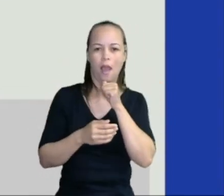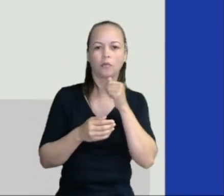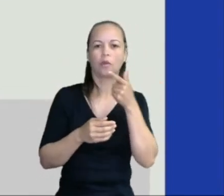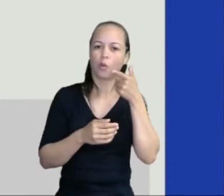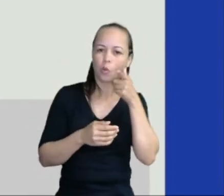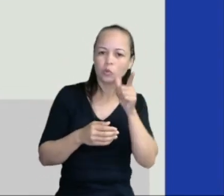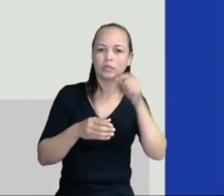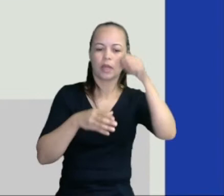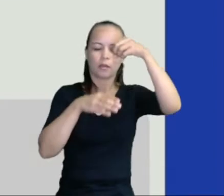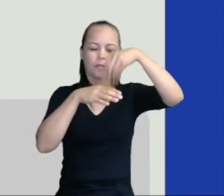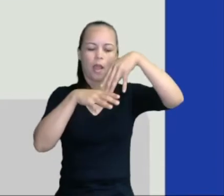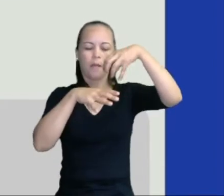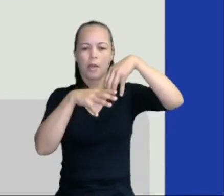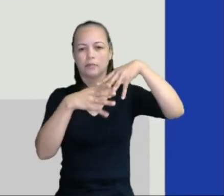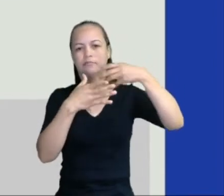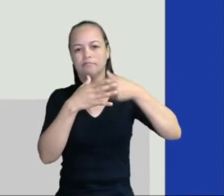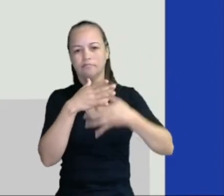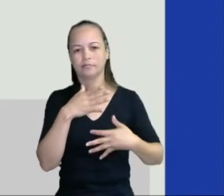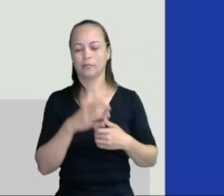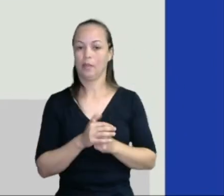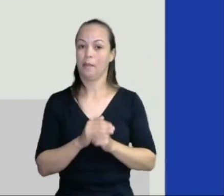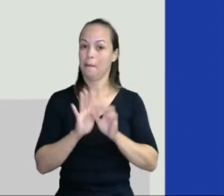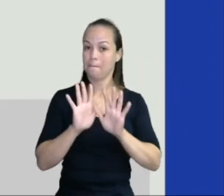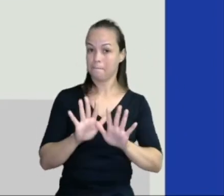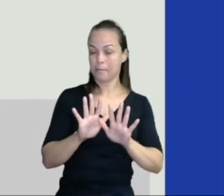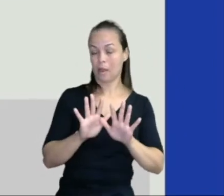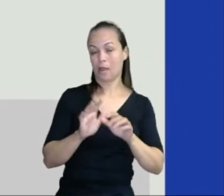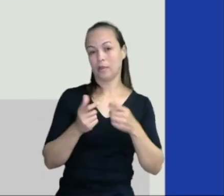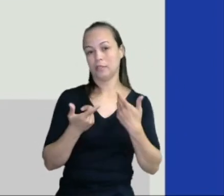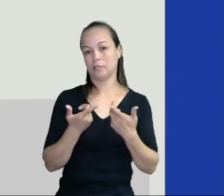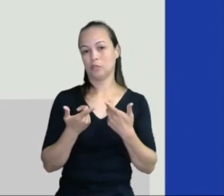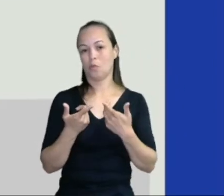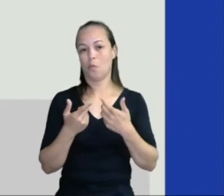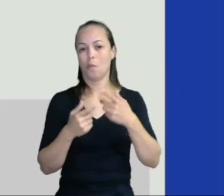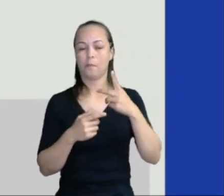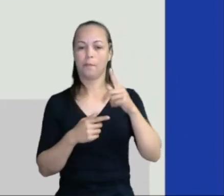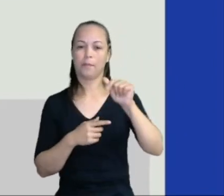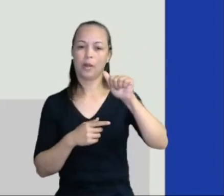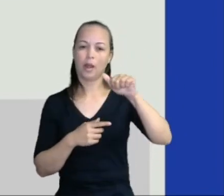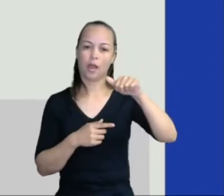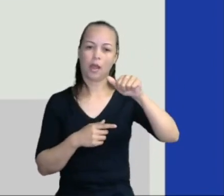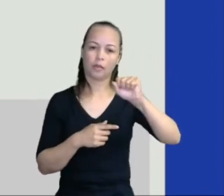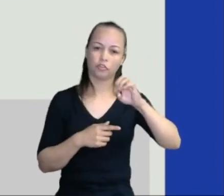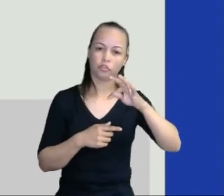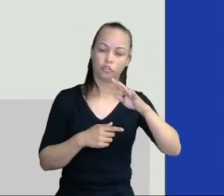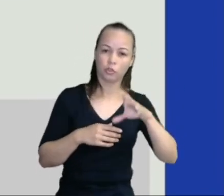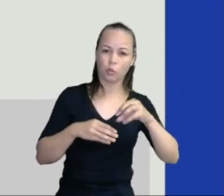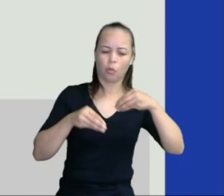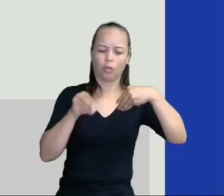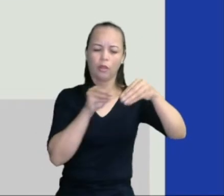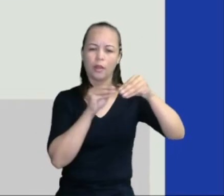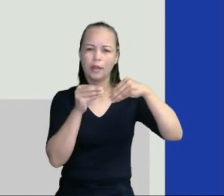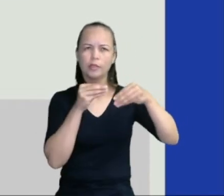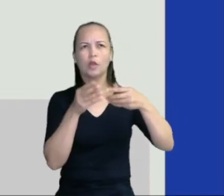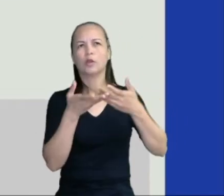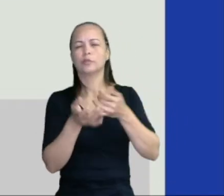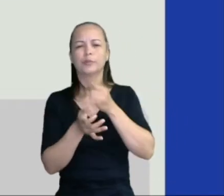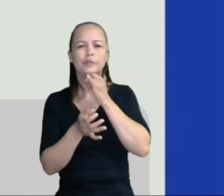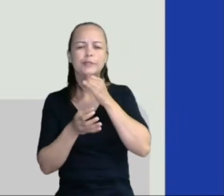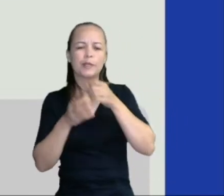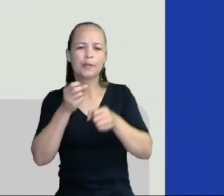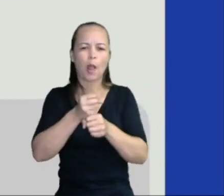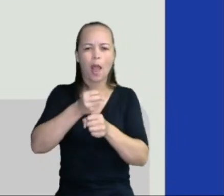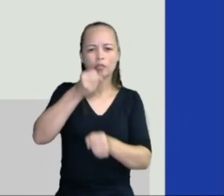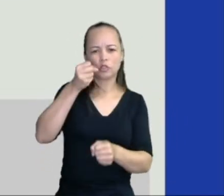ele. Mas o plástico não é um material permeável. Tanto é que as sombrinhas e as capas